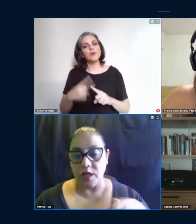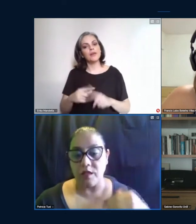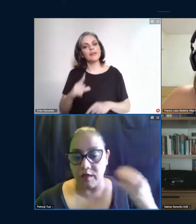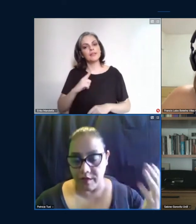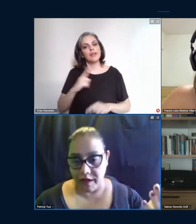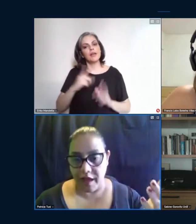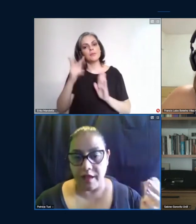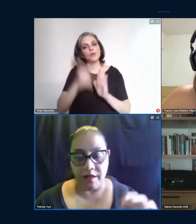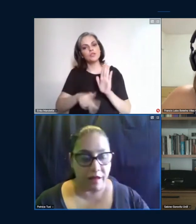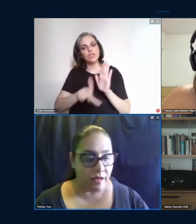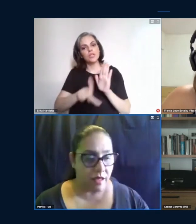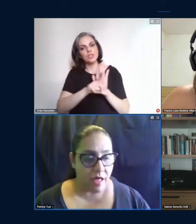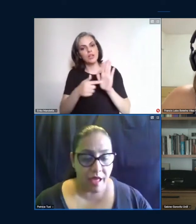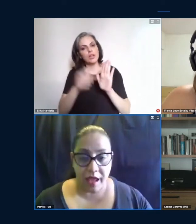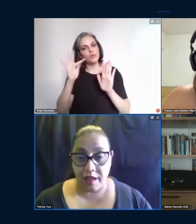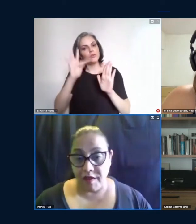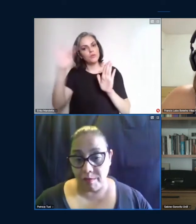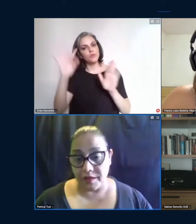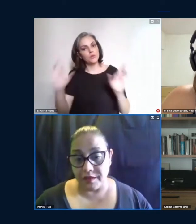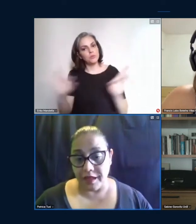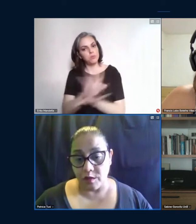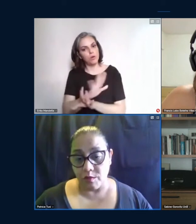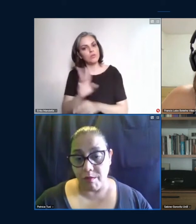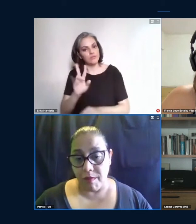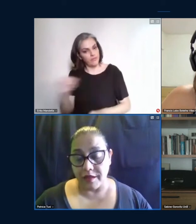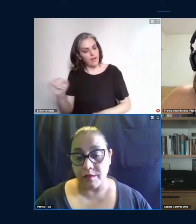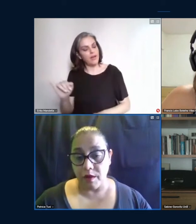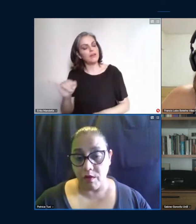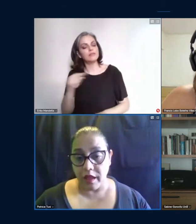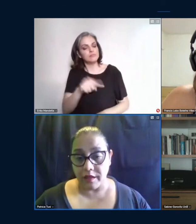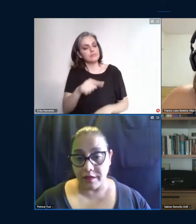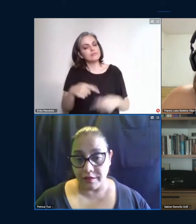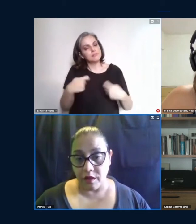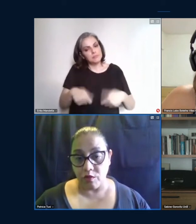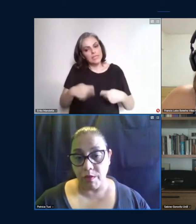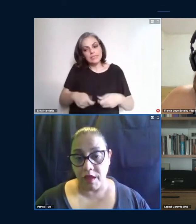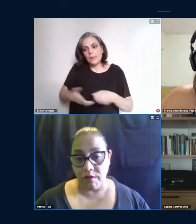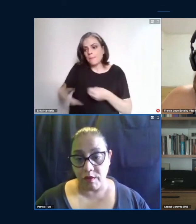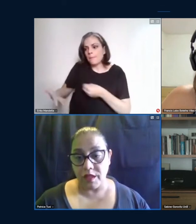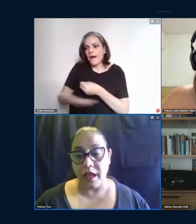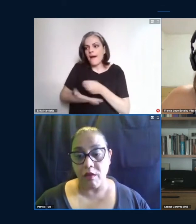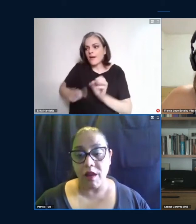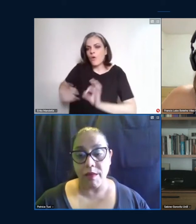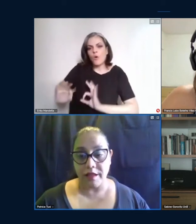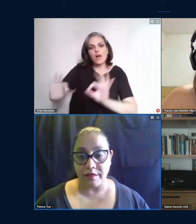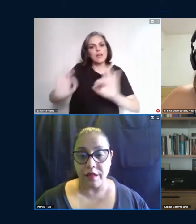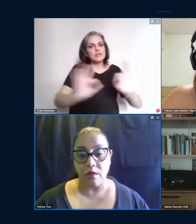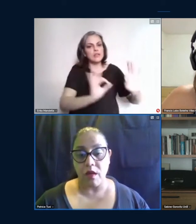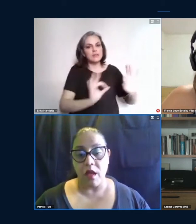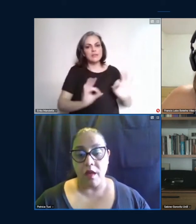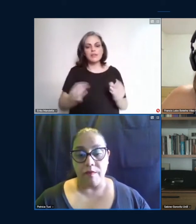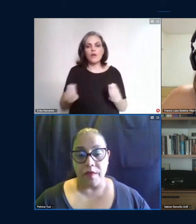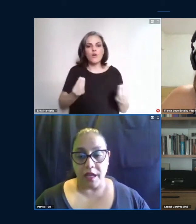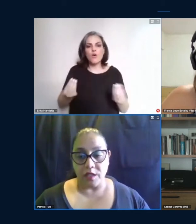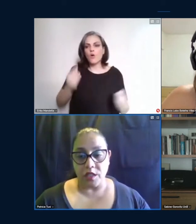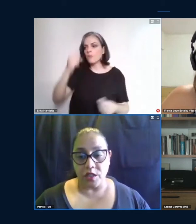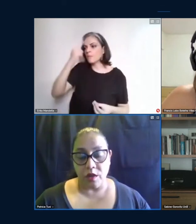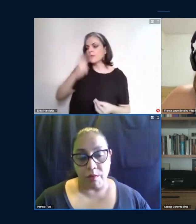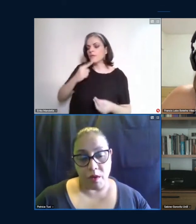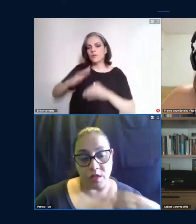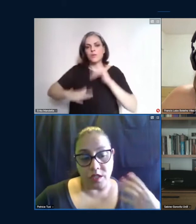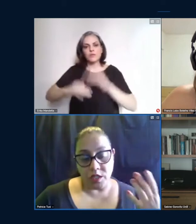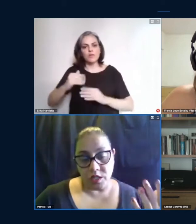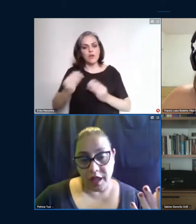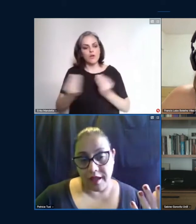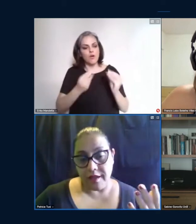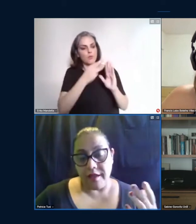instituído e será, ele vai precisar de uma base para a organização do perfil e da regulamentação e a